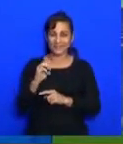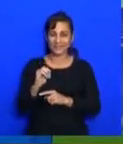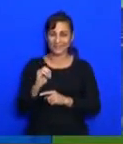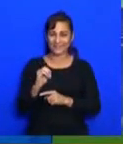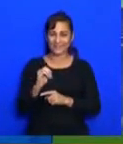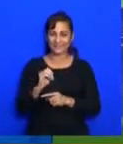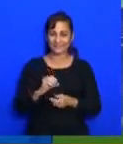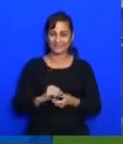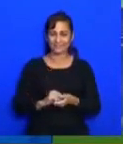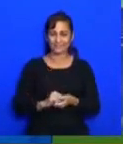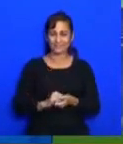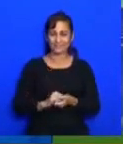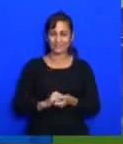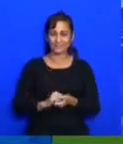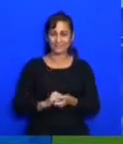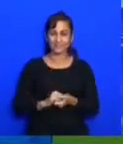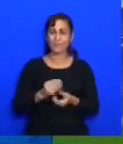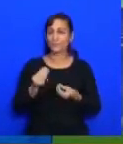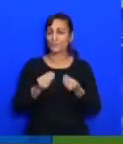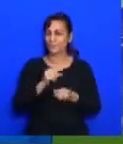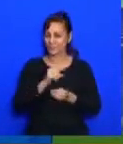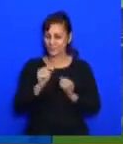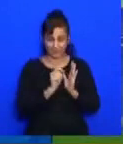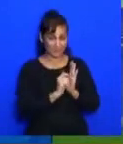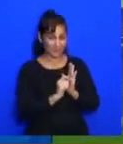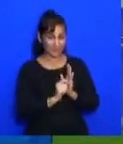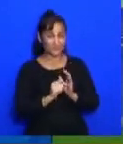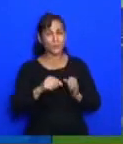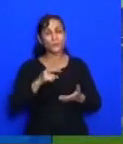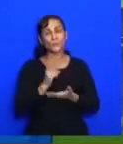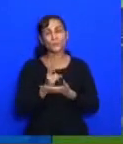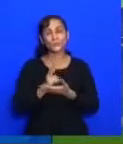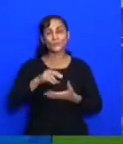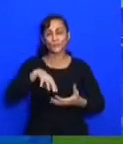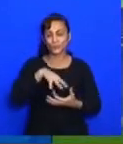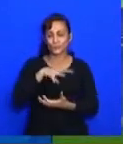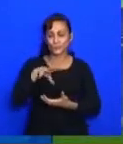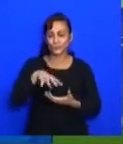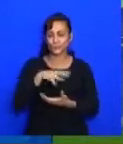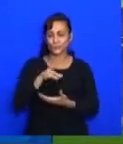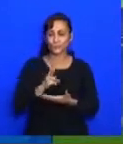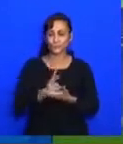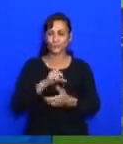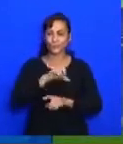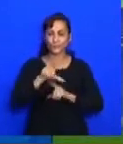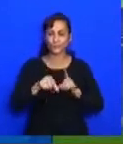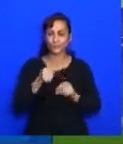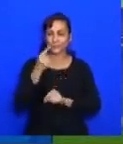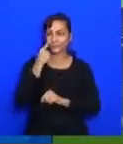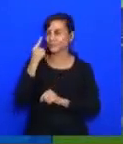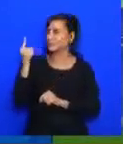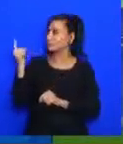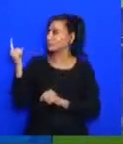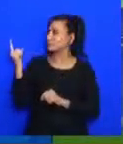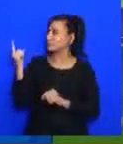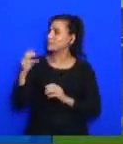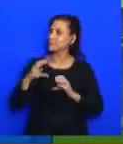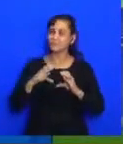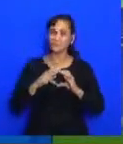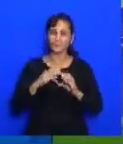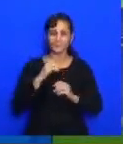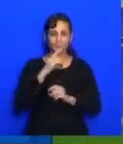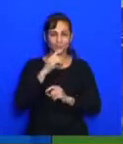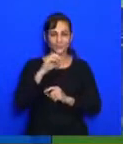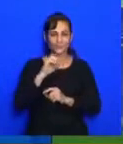Branca, 30. Como é que você está indo? Está marcando? O globo segue girando. Vamos seguir sorteando. Mais um número na tela. Bola verde,